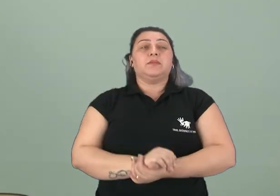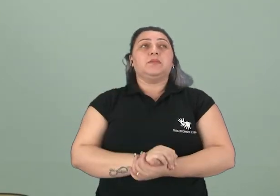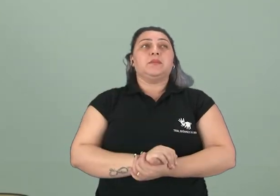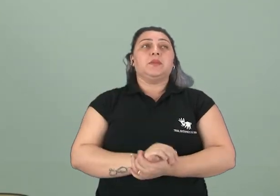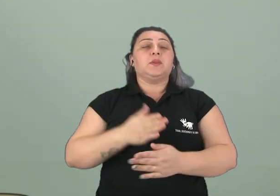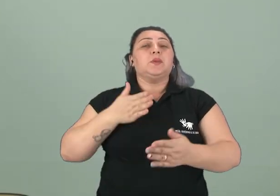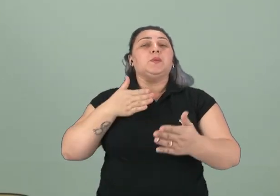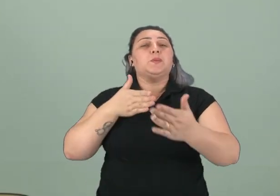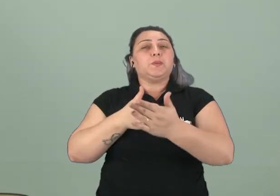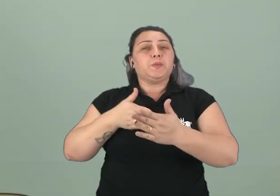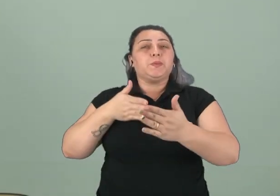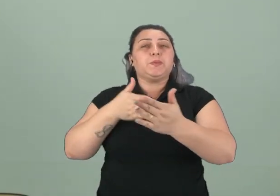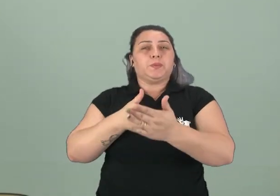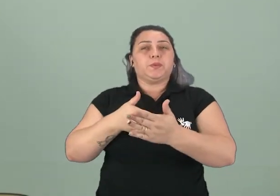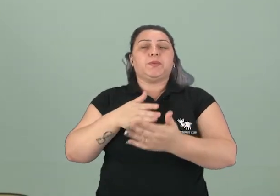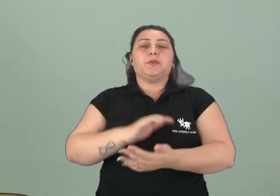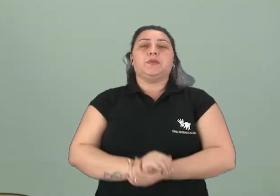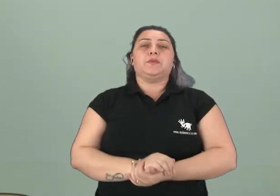enfrentar